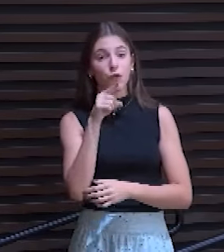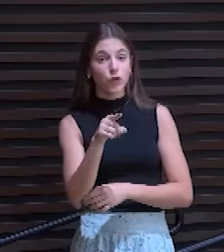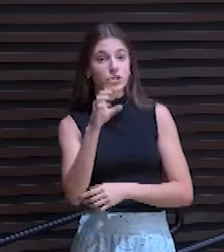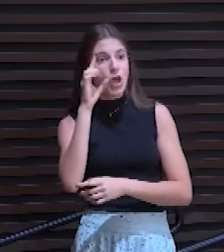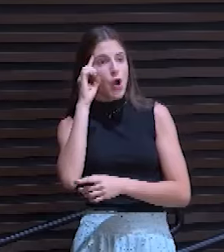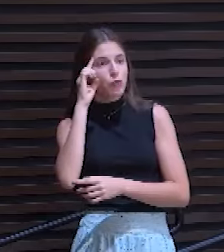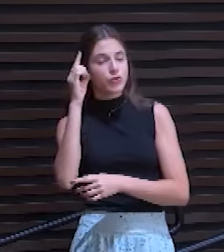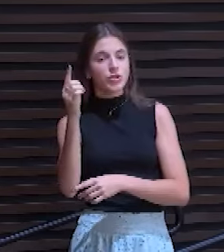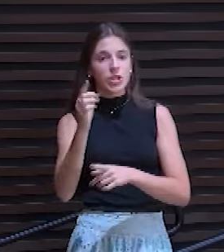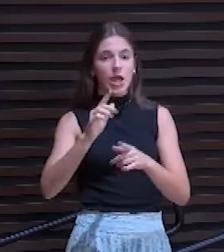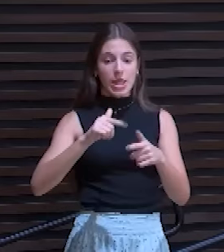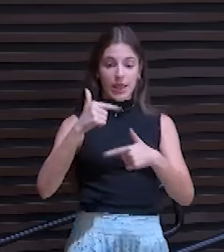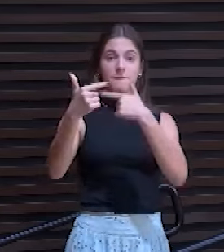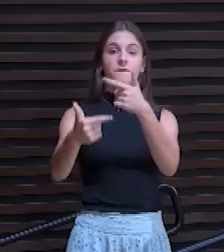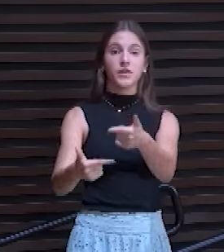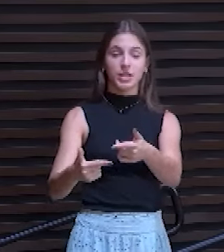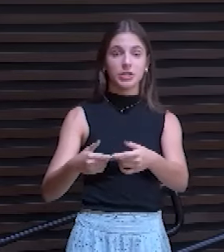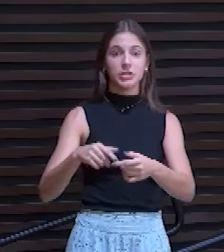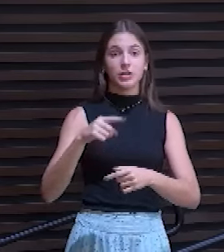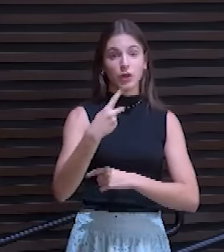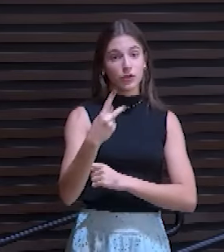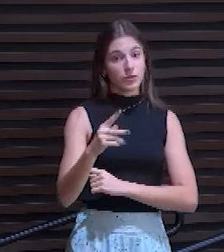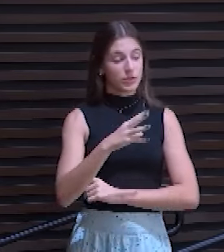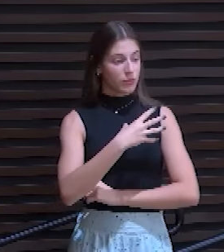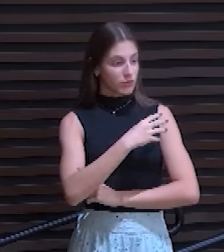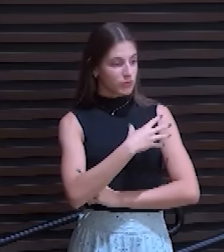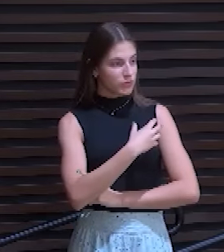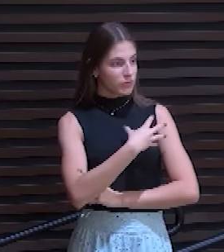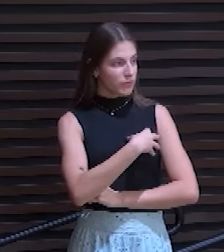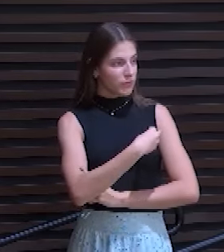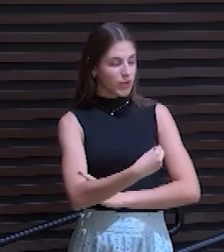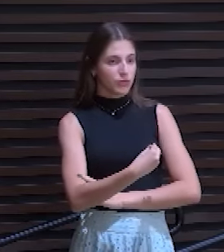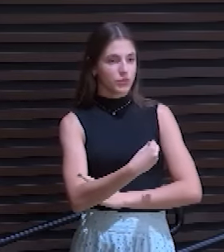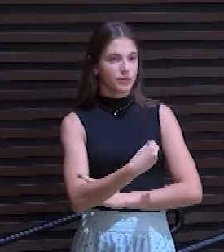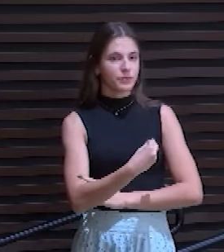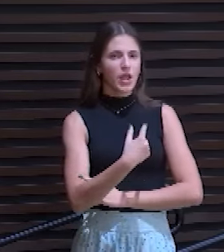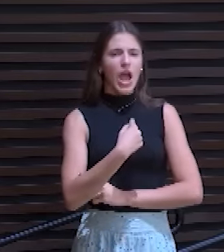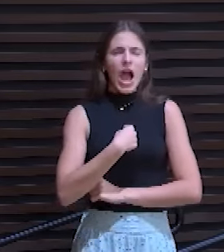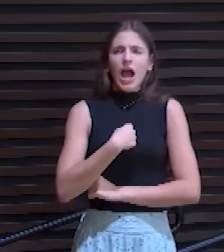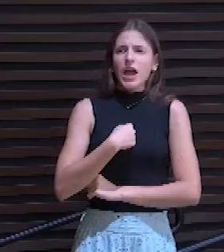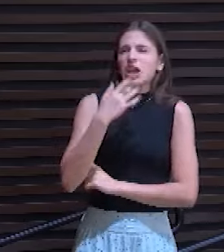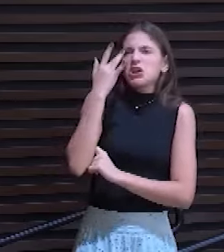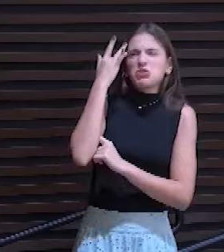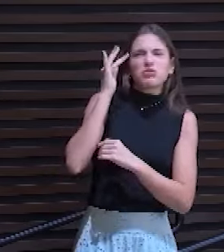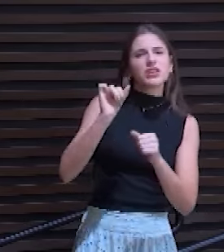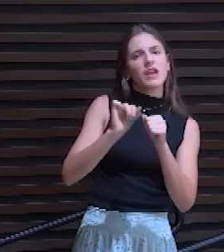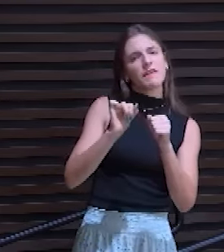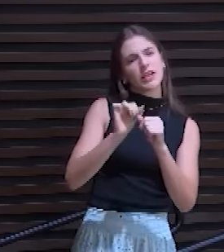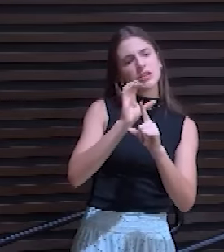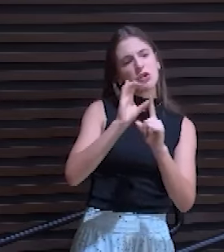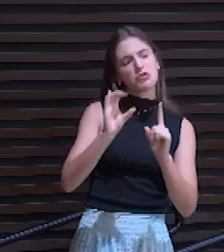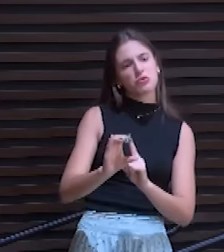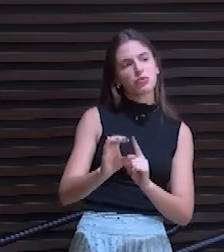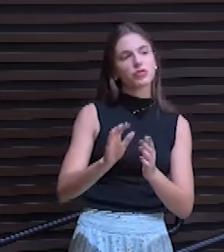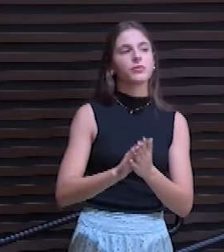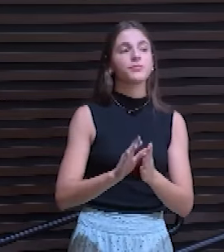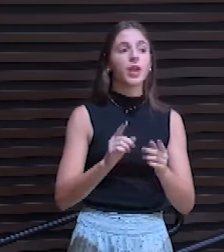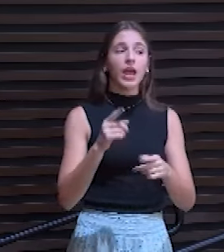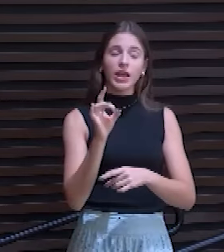culto doméstico. Você vai ler um texto com os seus filhos. Em casa nós não fazíamos